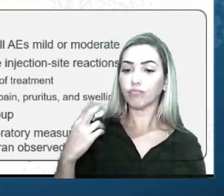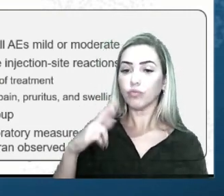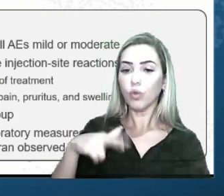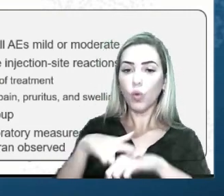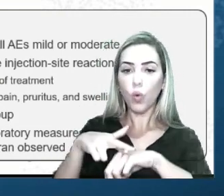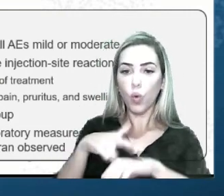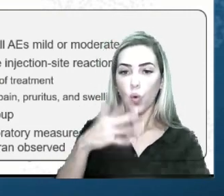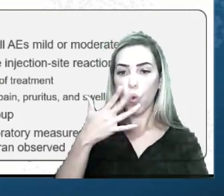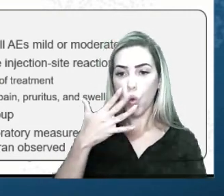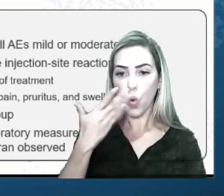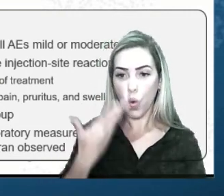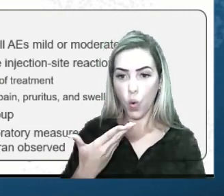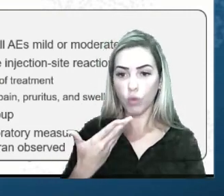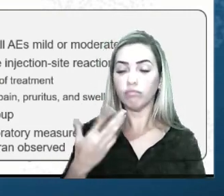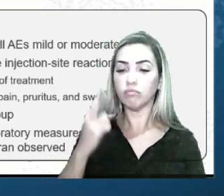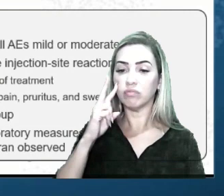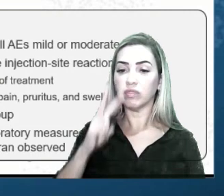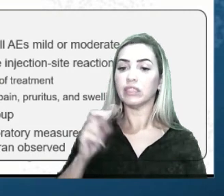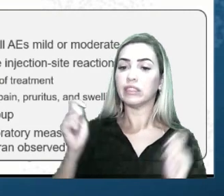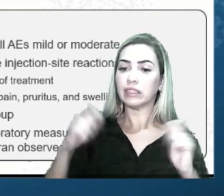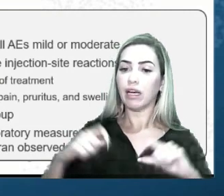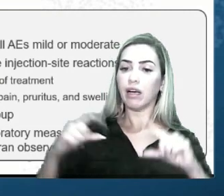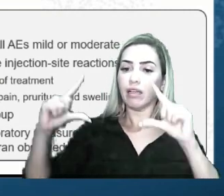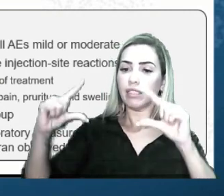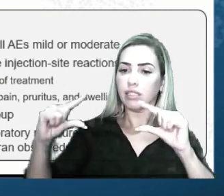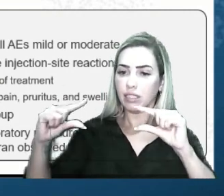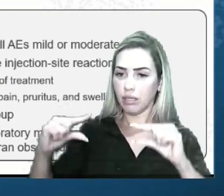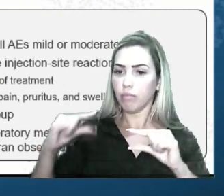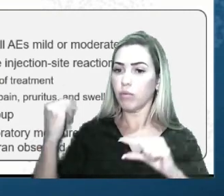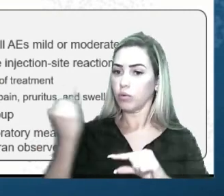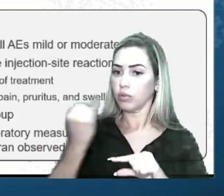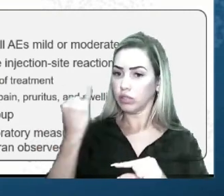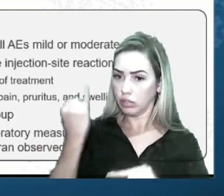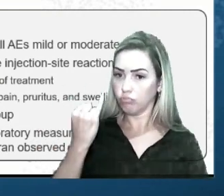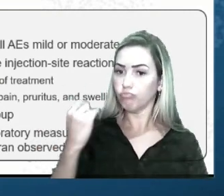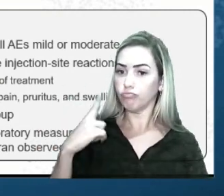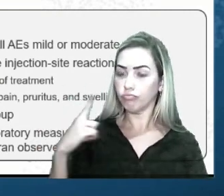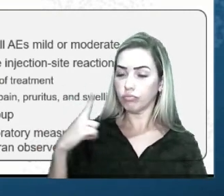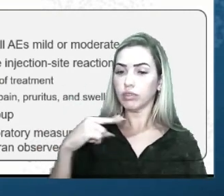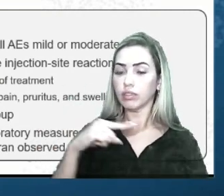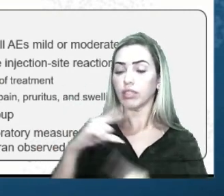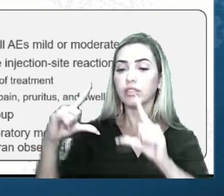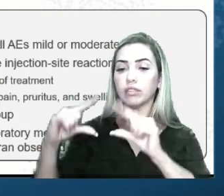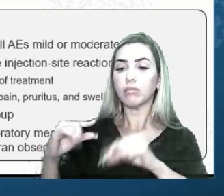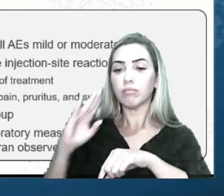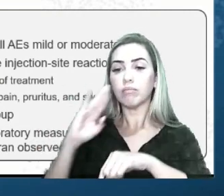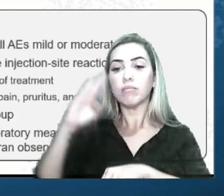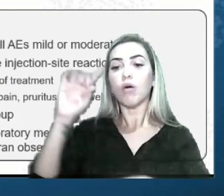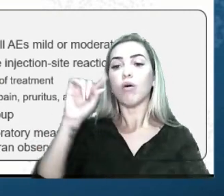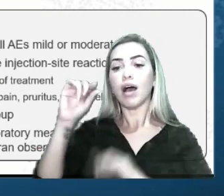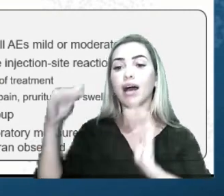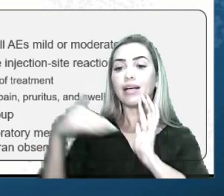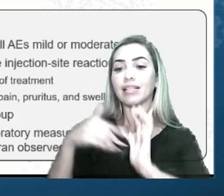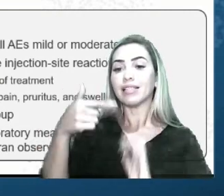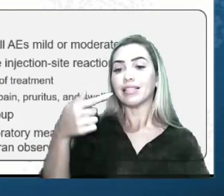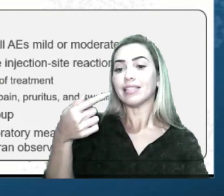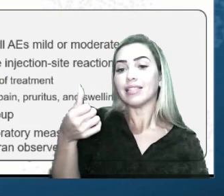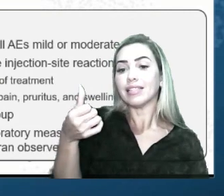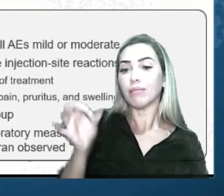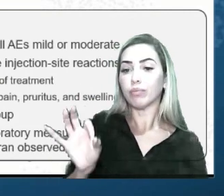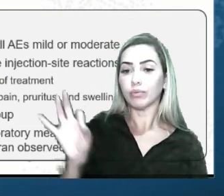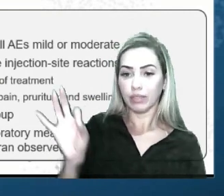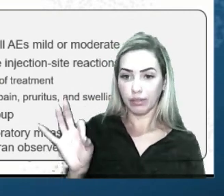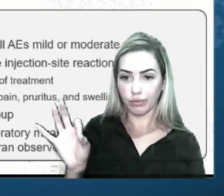roxo. Então, você vê que tem uma redução significativa, e a redução maior é até